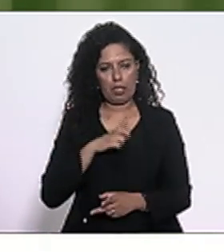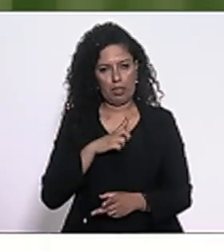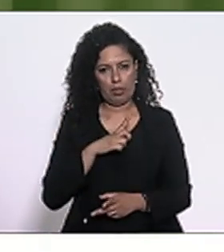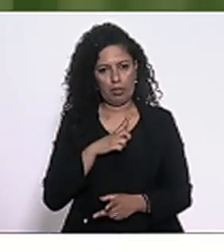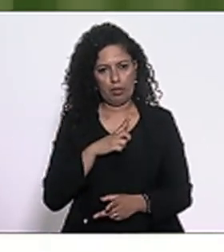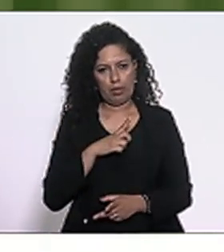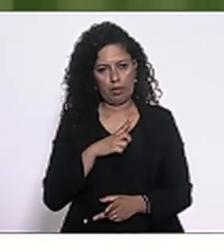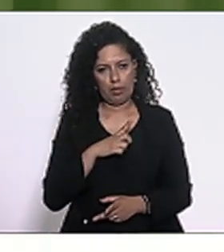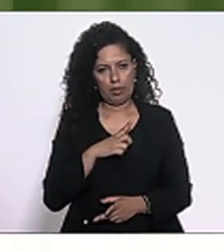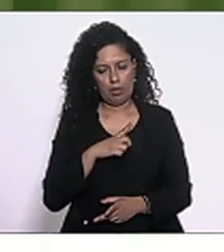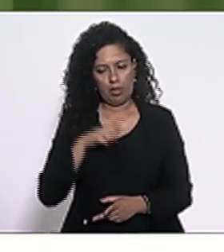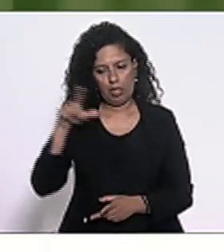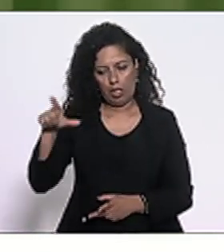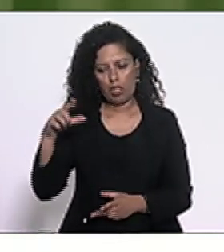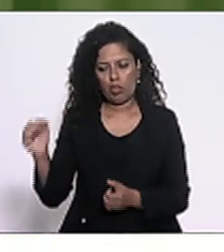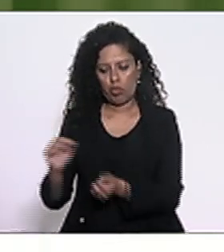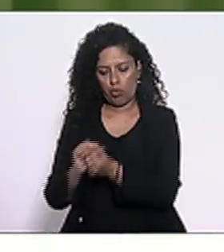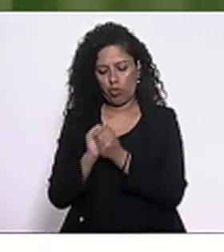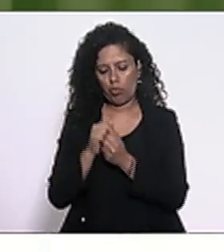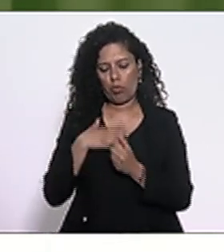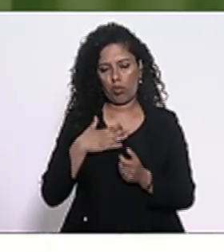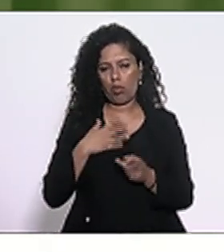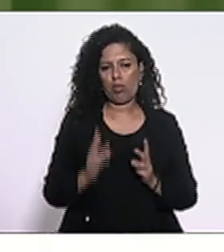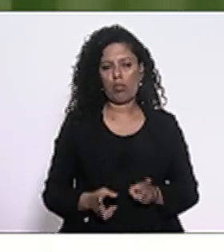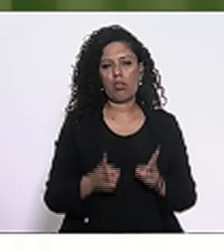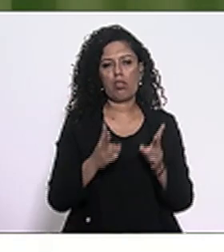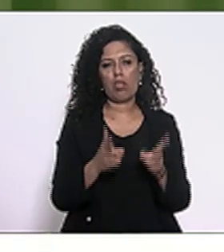É uma instituição parceira.